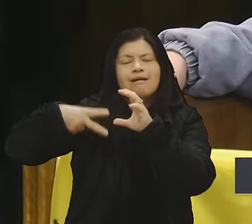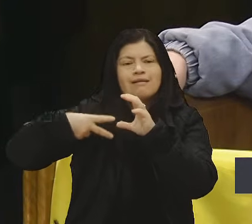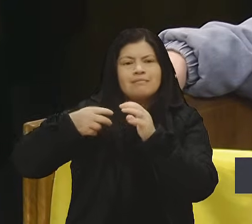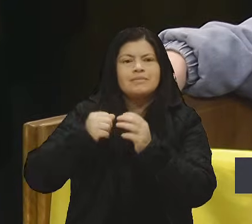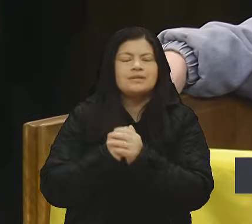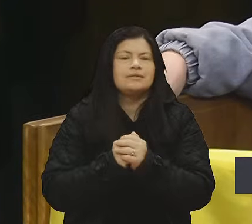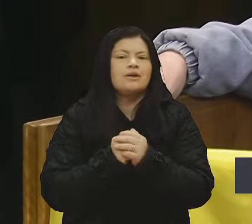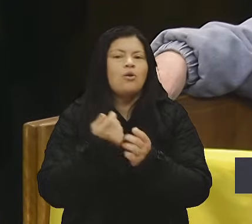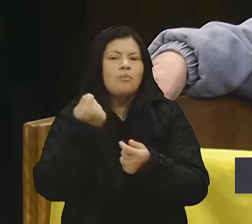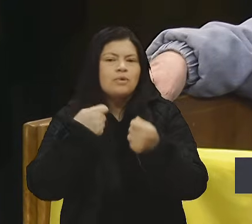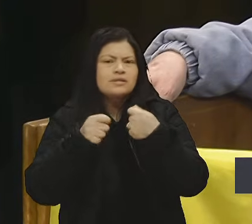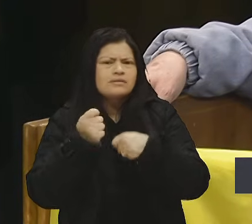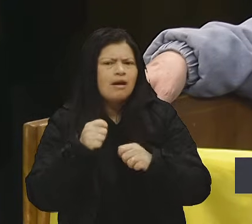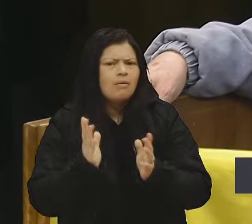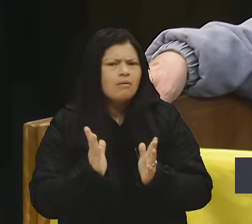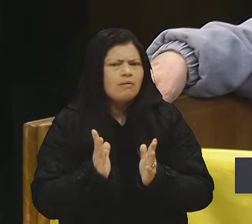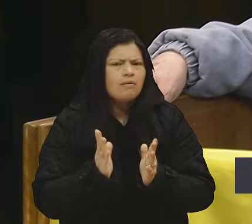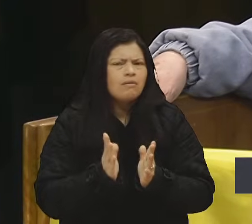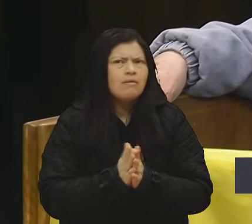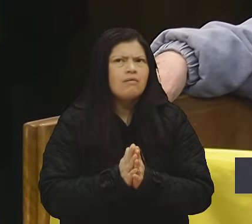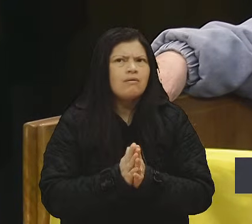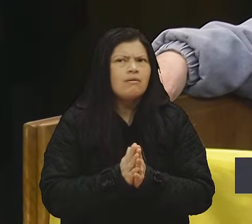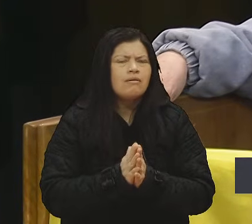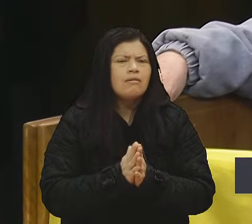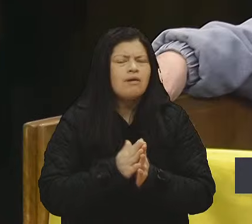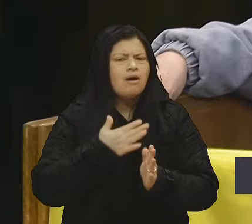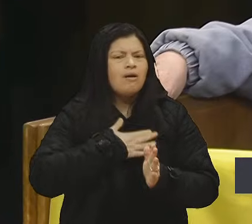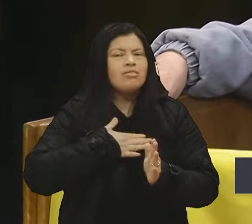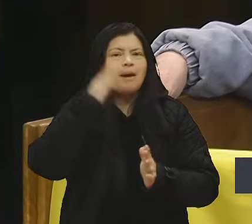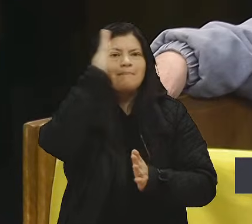Comercial, é isso? Canadá, Brasil.